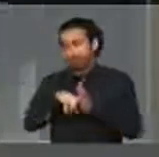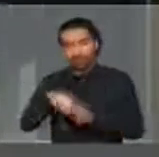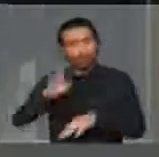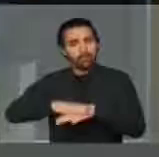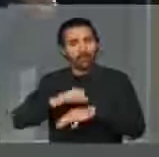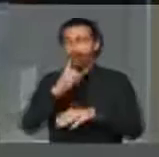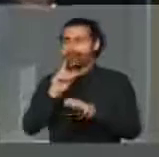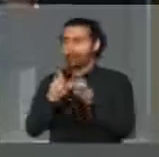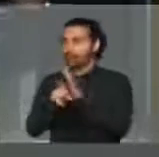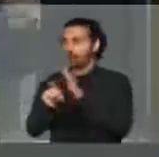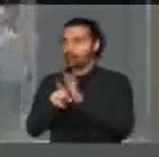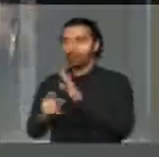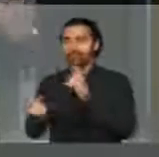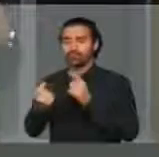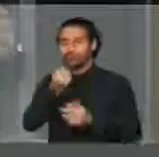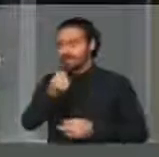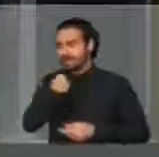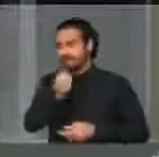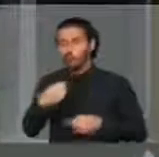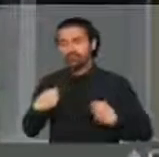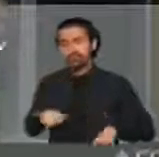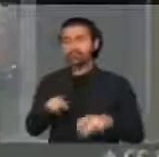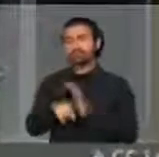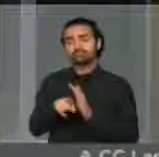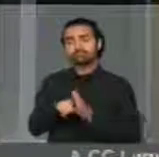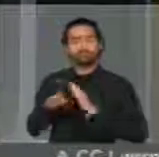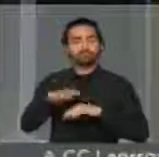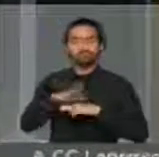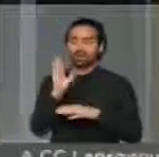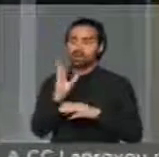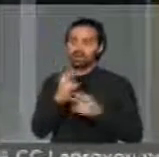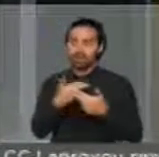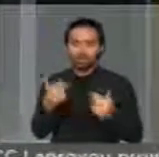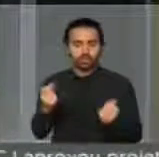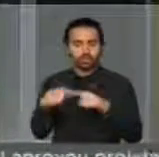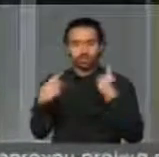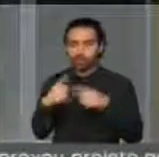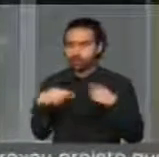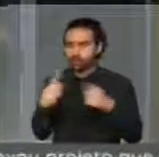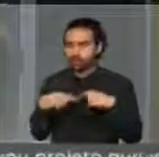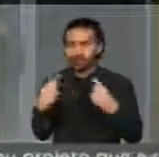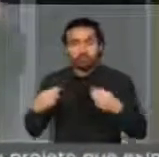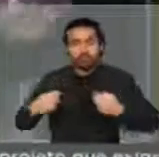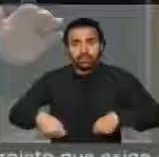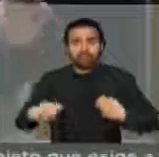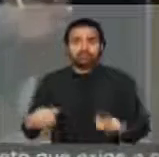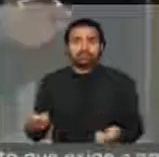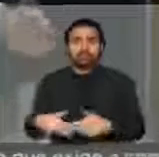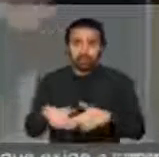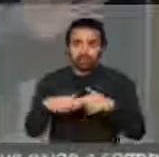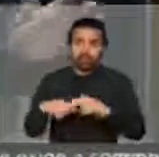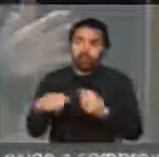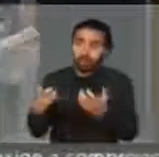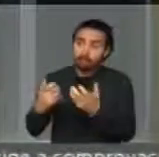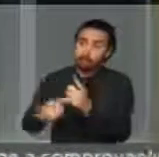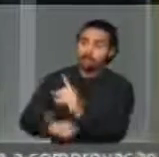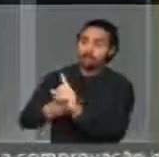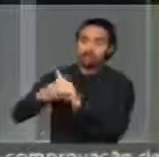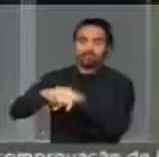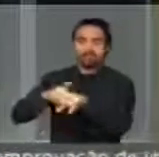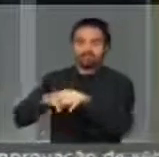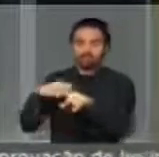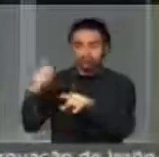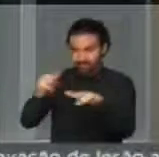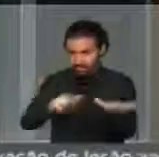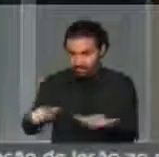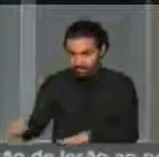há muitas sessões ainda a serem empenhadas, desenvolvidas, e terminá-la semana que vem vai